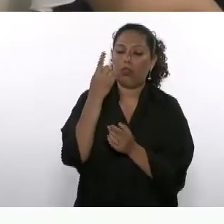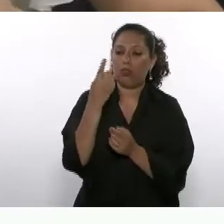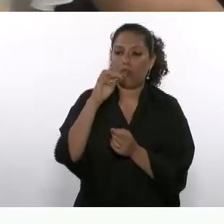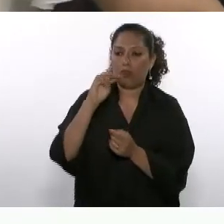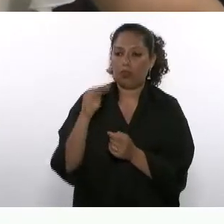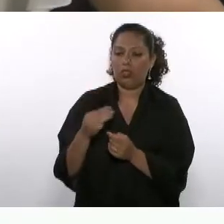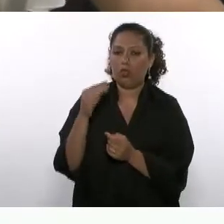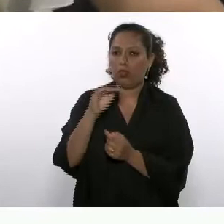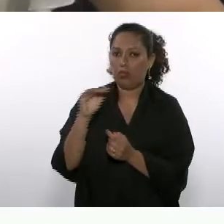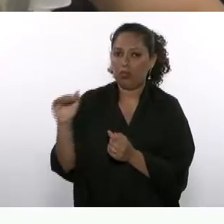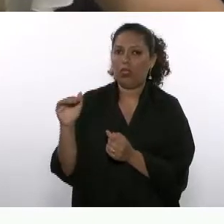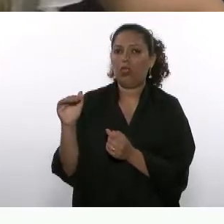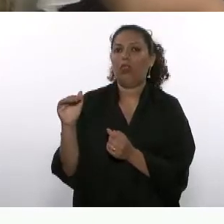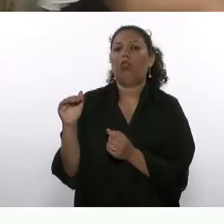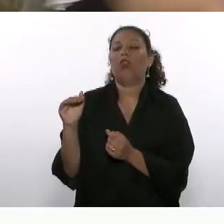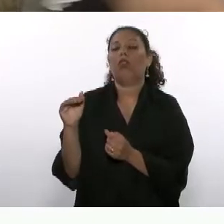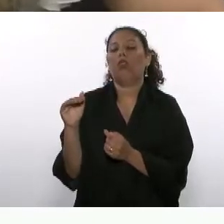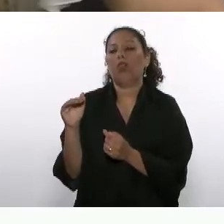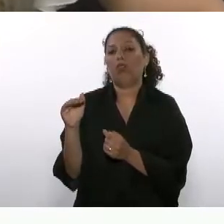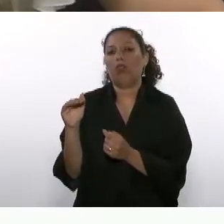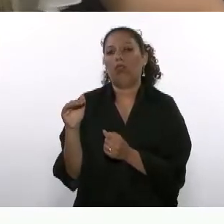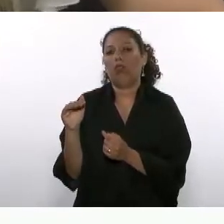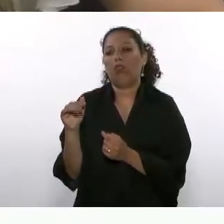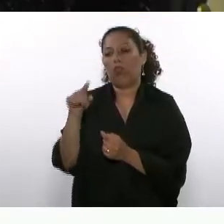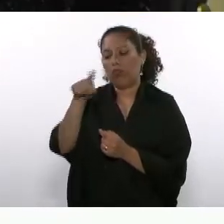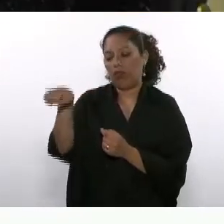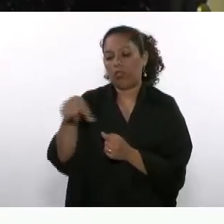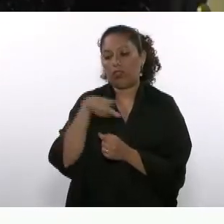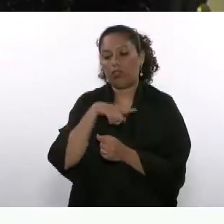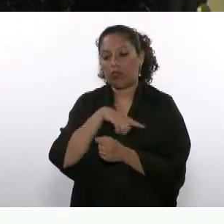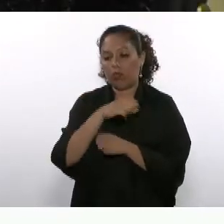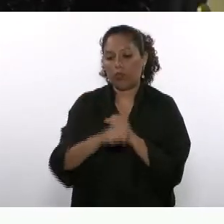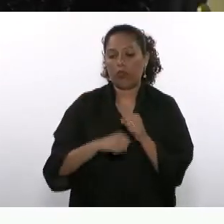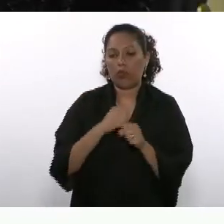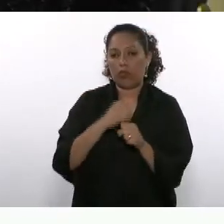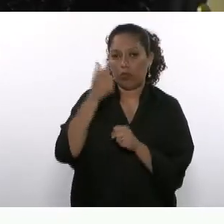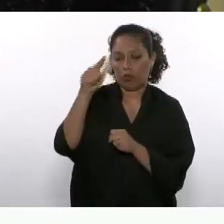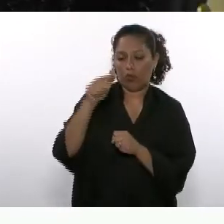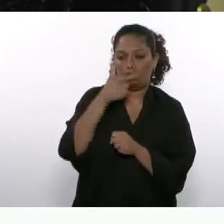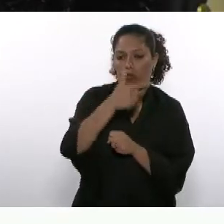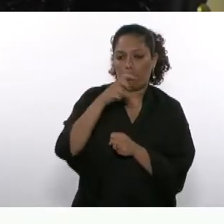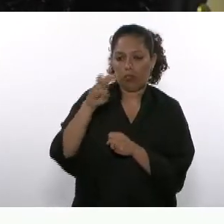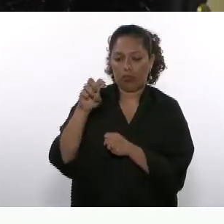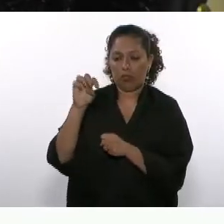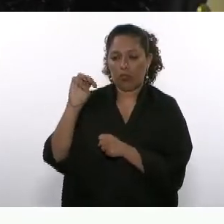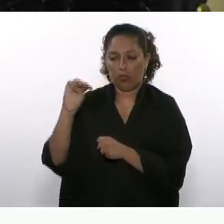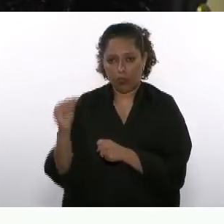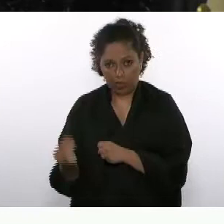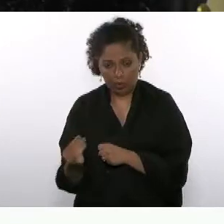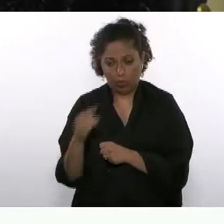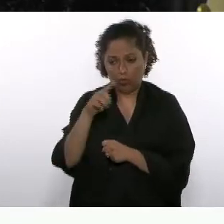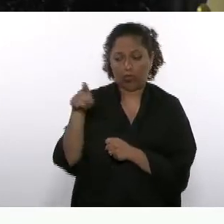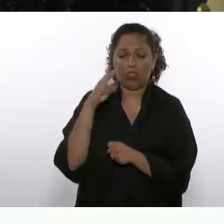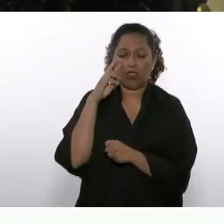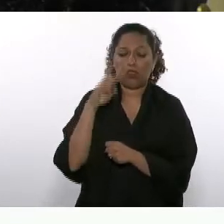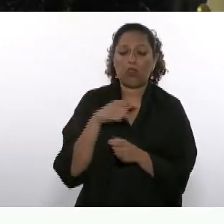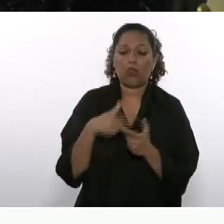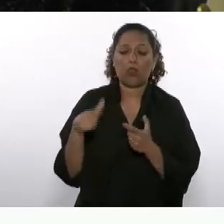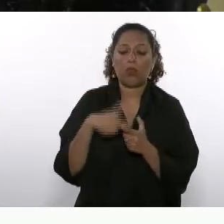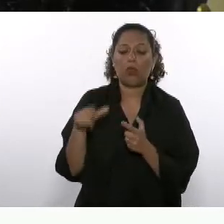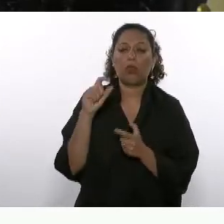Mas aí entram outras ações. Sim. Quais são as ações e qual o déficit que os senhores enxergam? Deputado Tiago